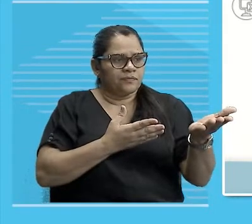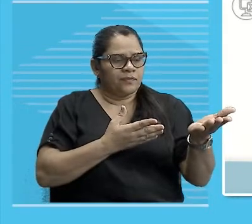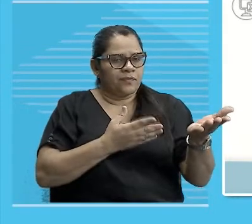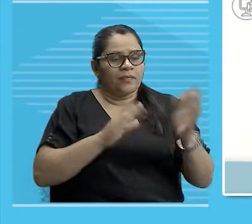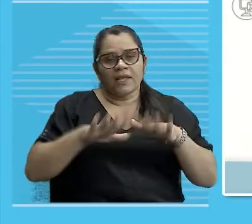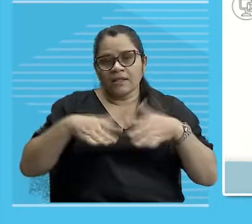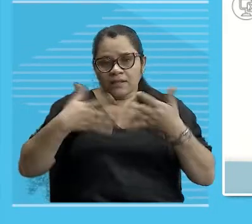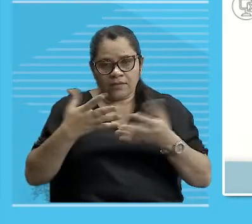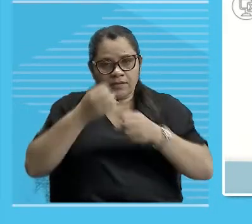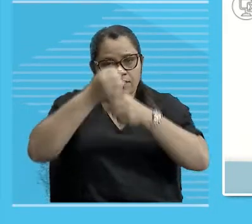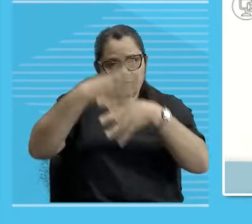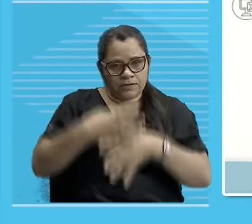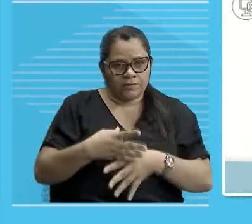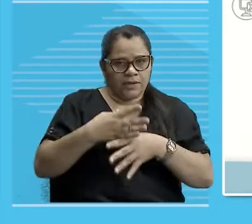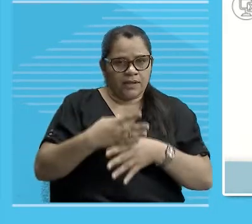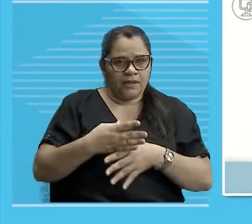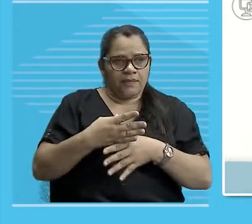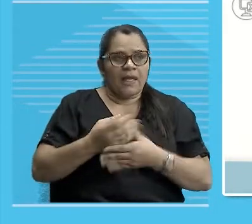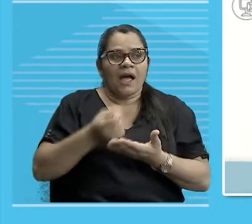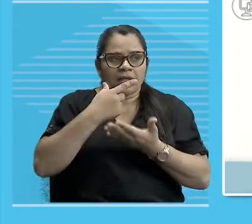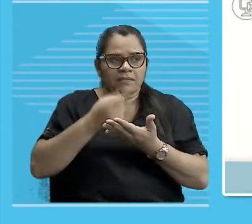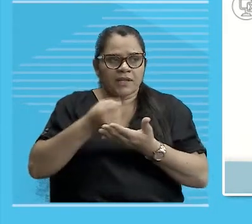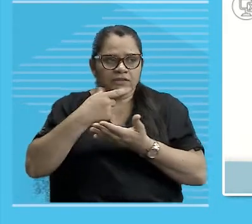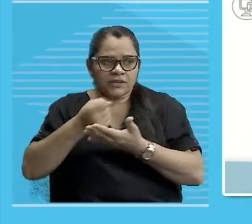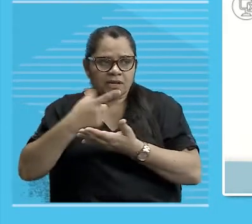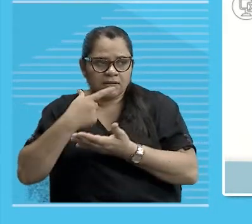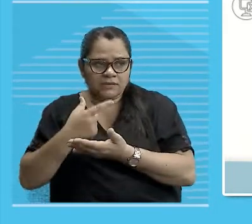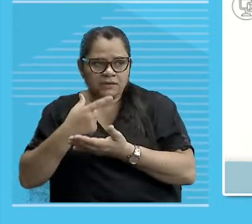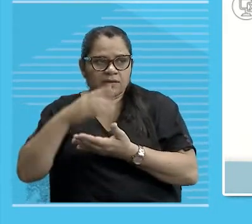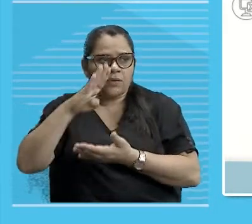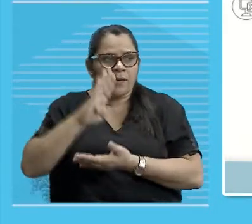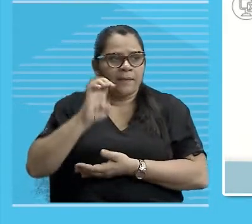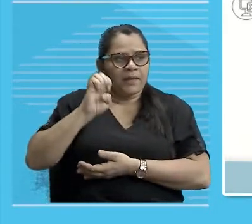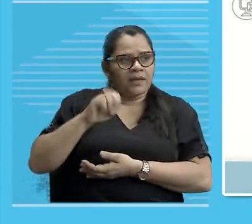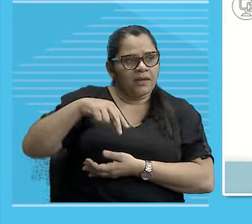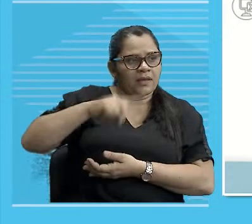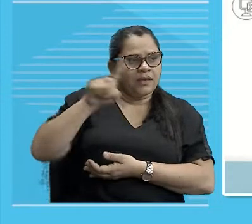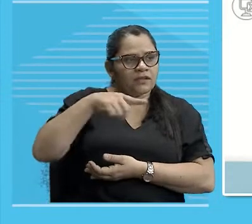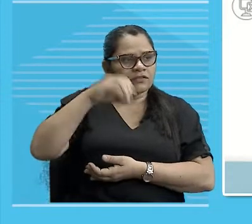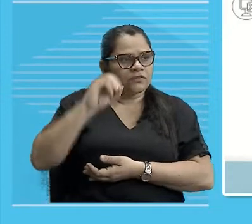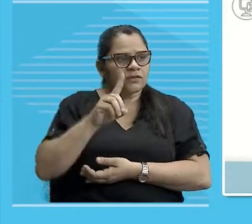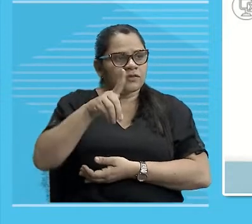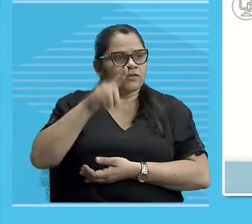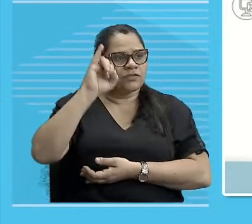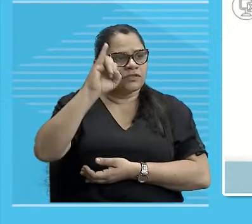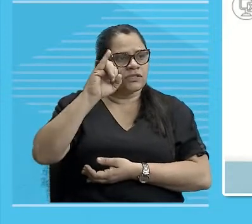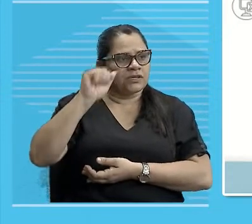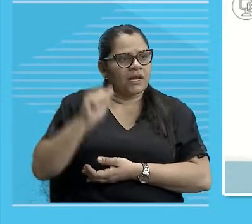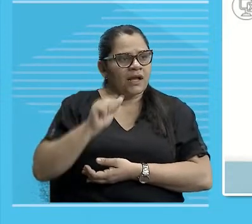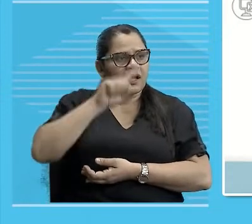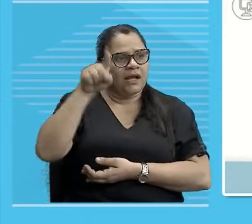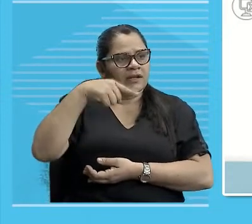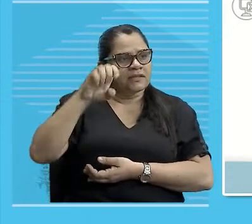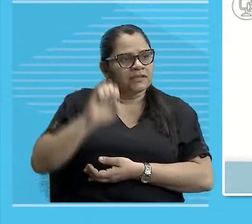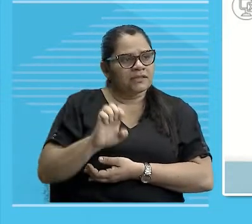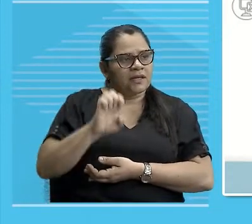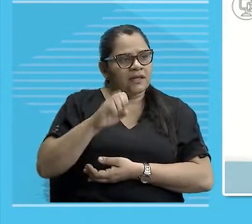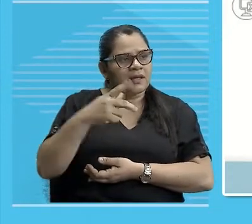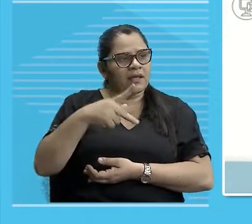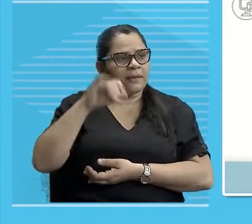Pessoal, os benzodiazepínicos só se tornaram populares após seu lançamento por uma